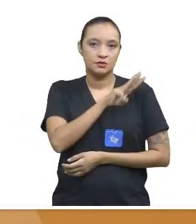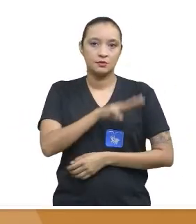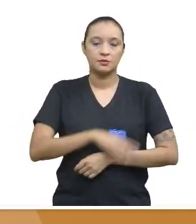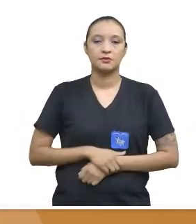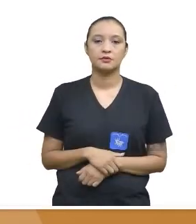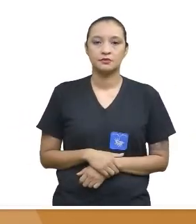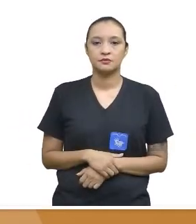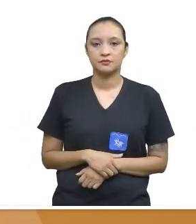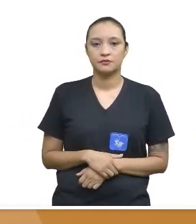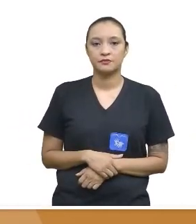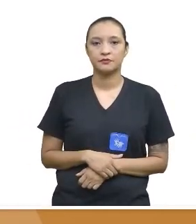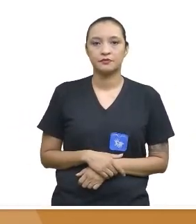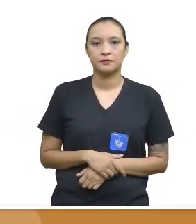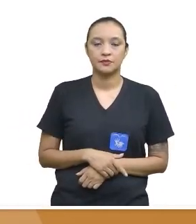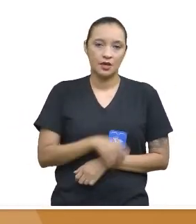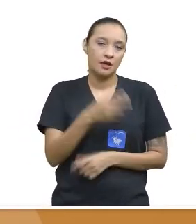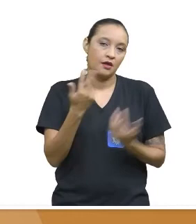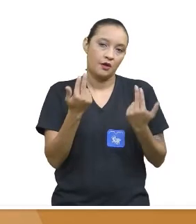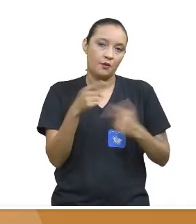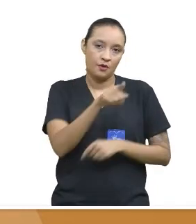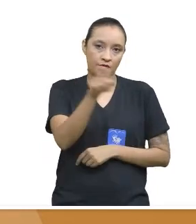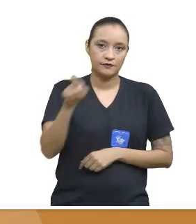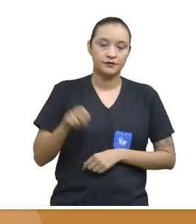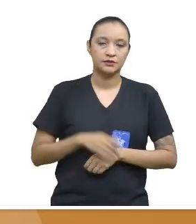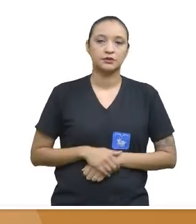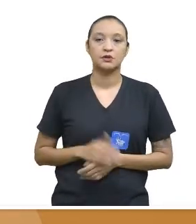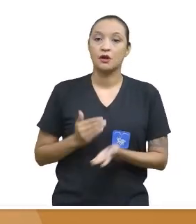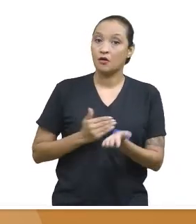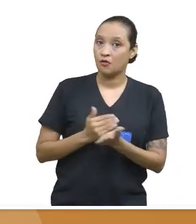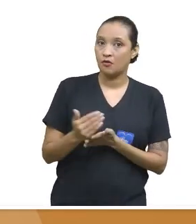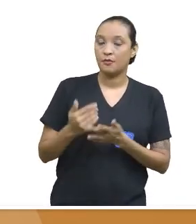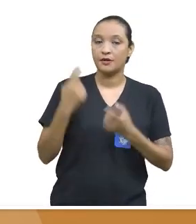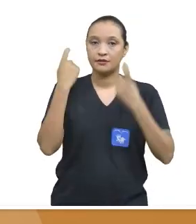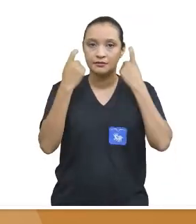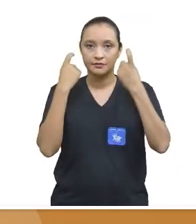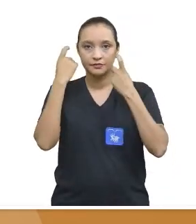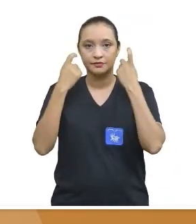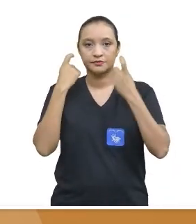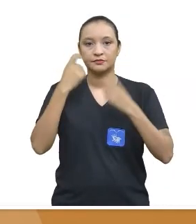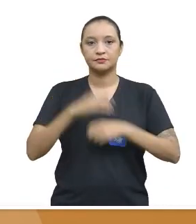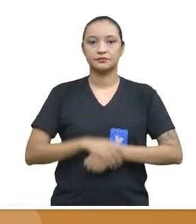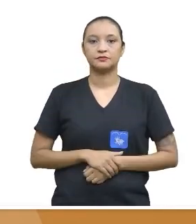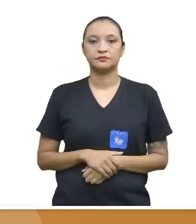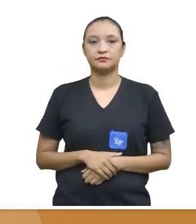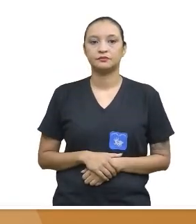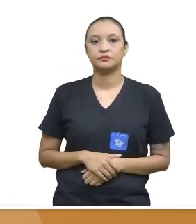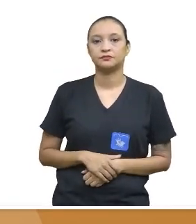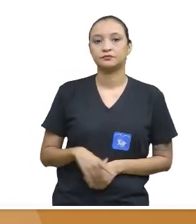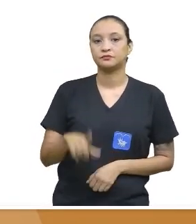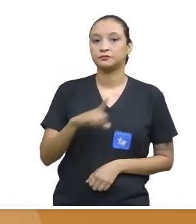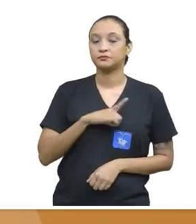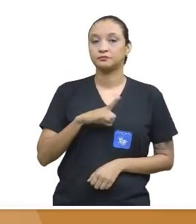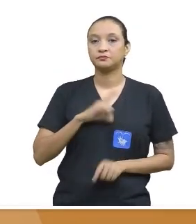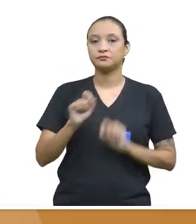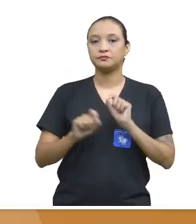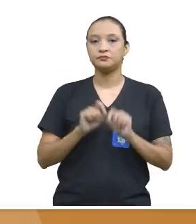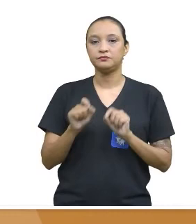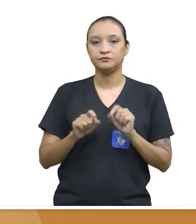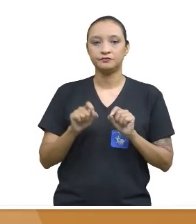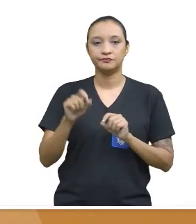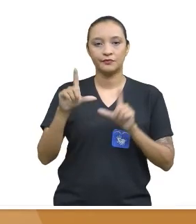estudantes como vocês no ensino médio, começa essa preocupação. Então nós temos aí as manifestações, nós temos uma